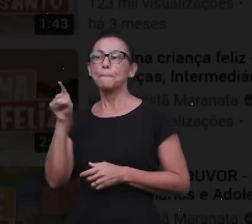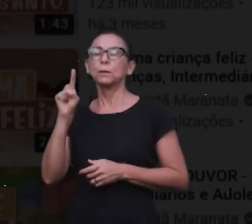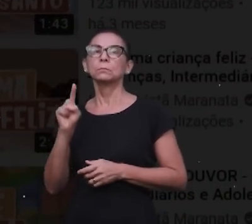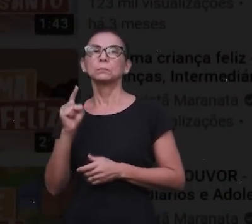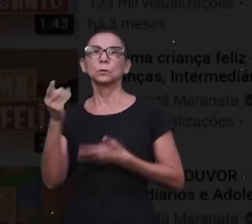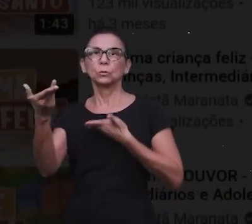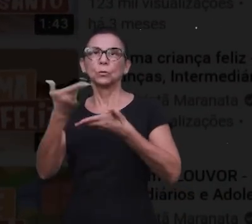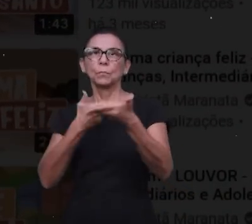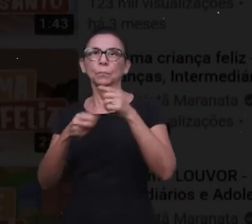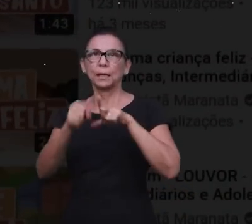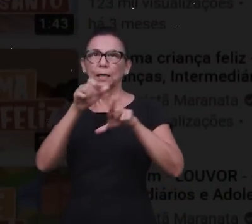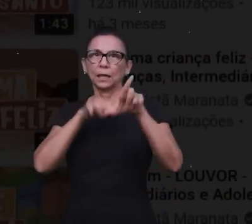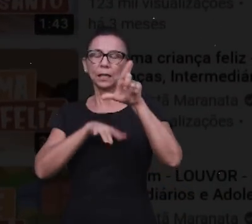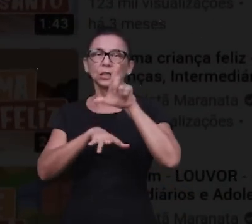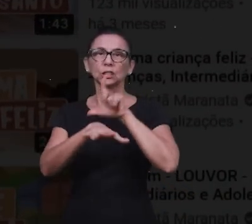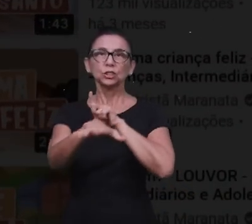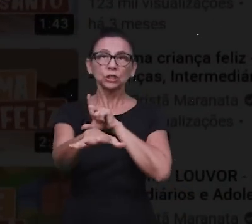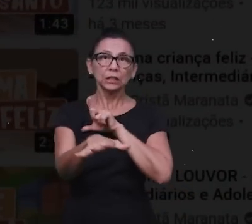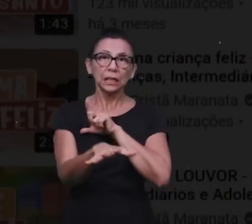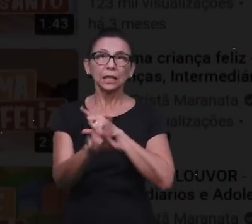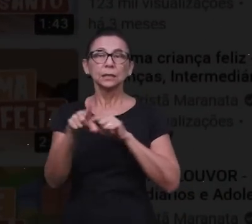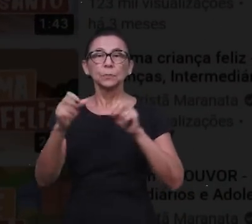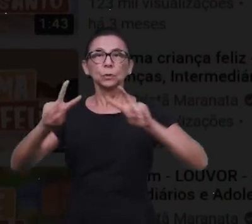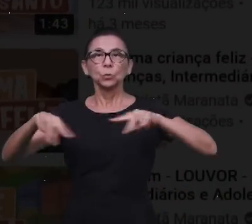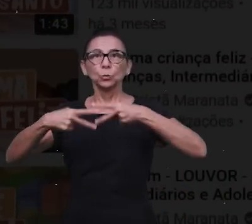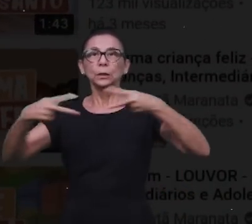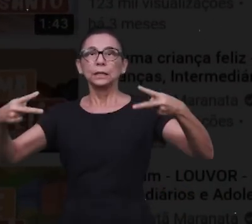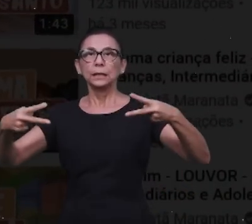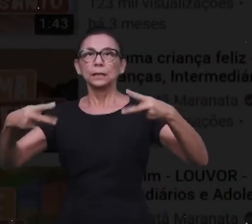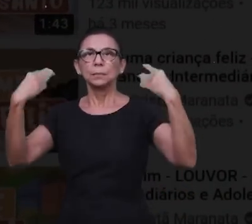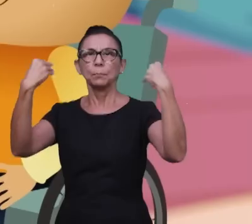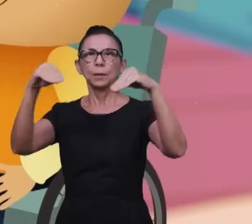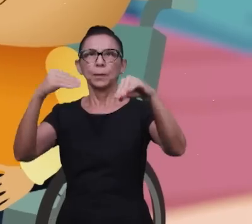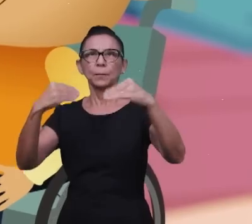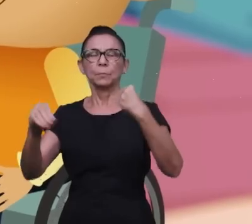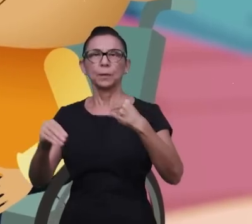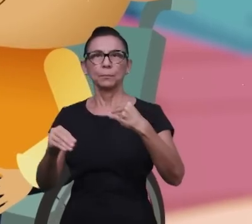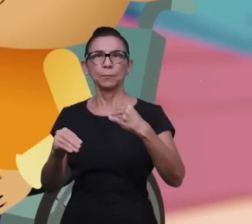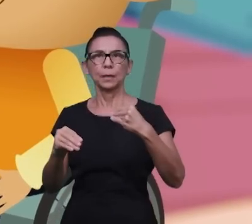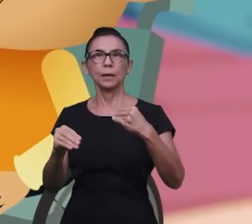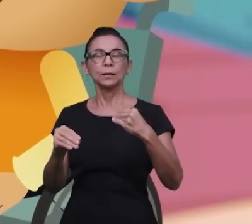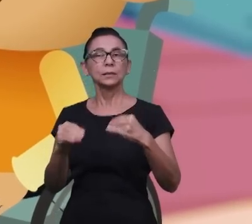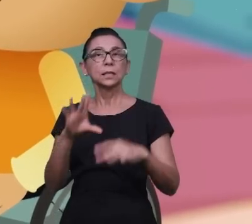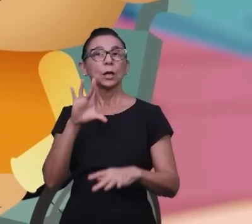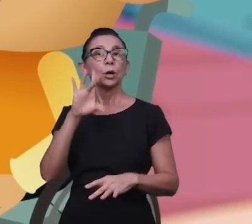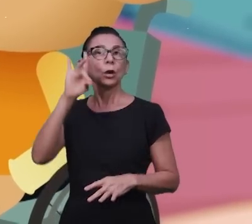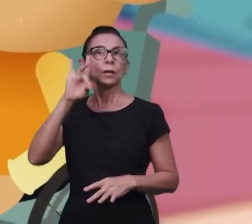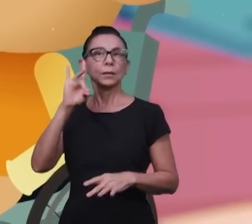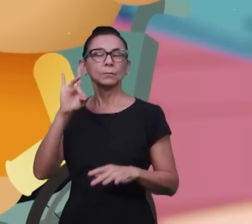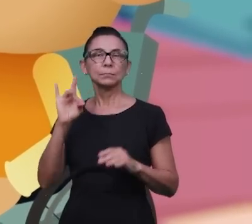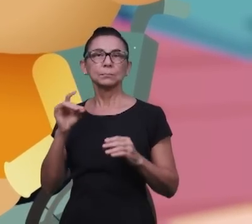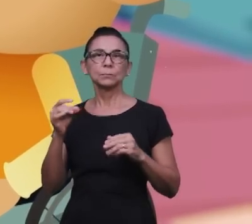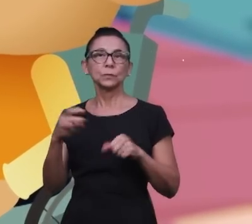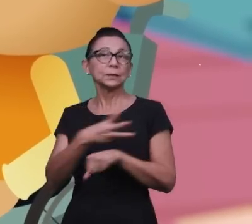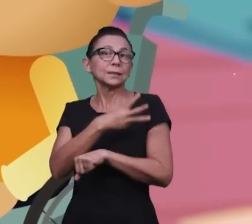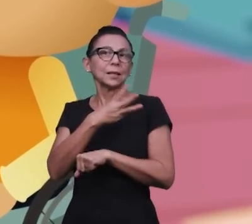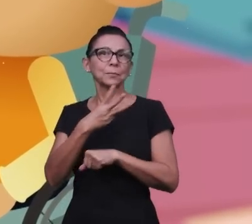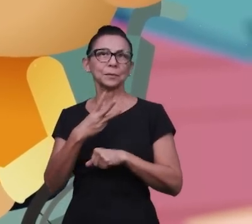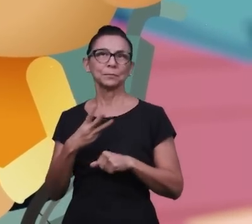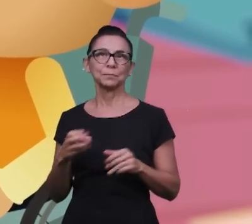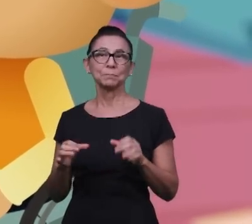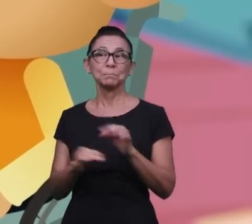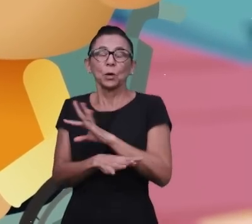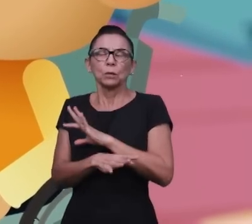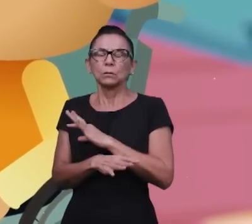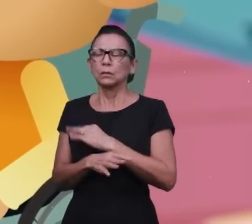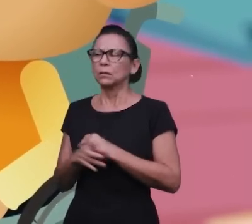o link e ele já fica pronto para você colar no WhatsApp. Simples e fácil. Mas, Guguinha, se eu quiser rever uma aula